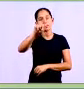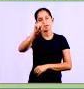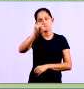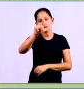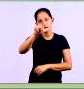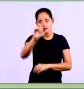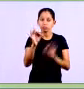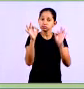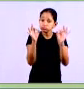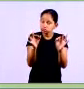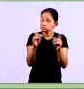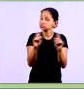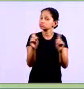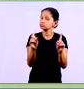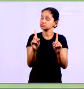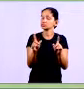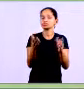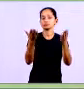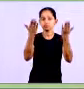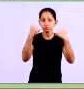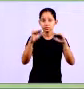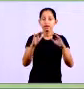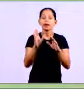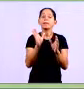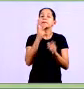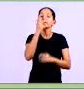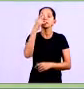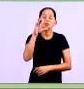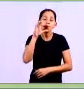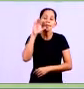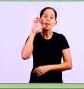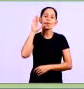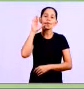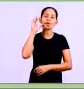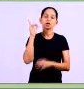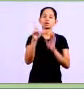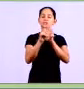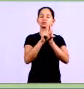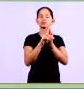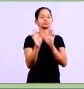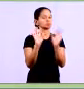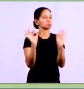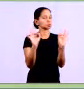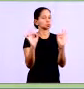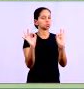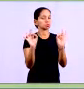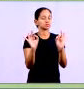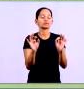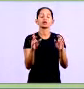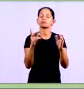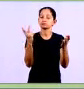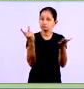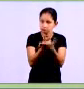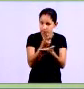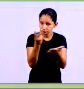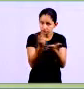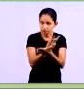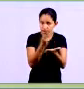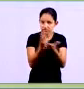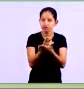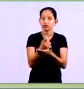os tributos. Isto é uma sonegação tributária